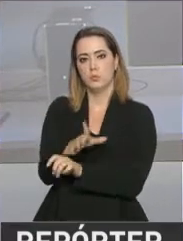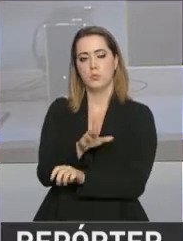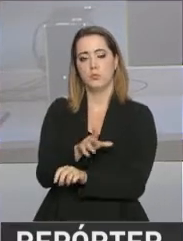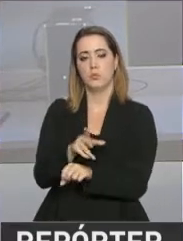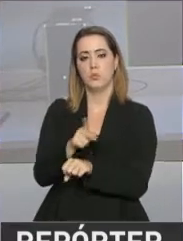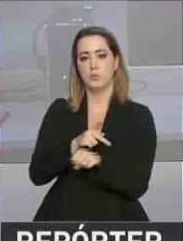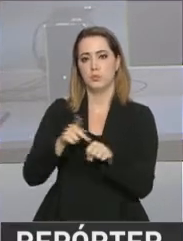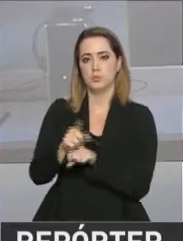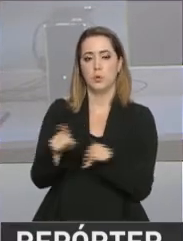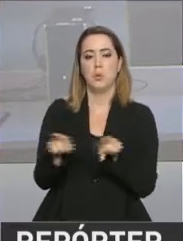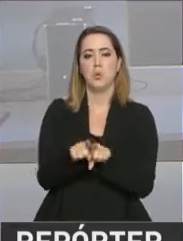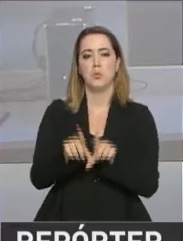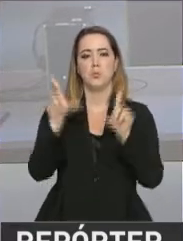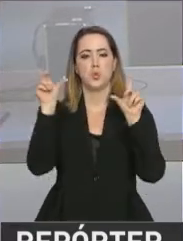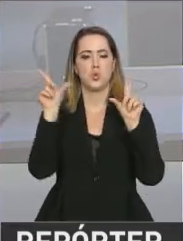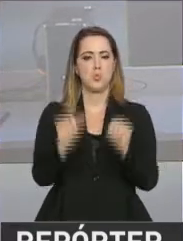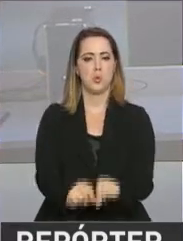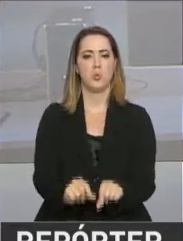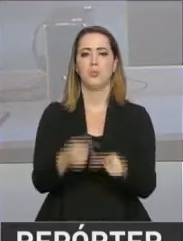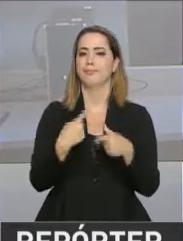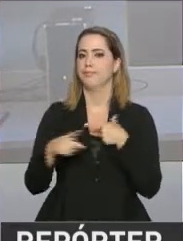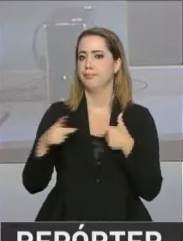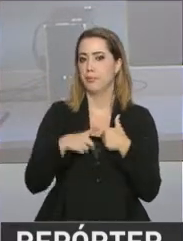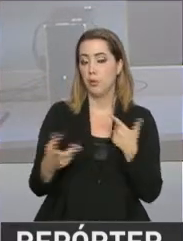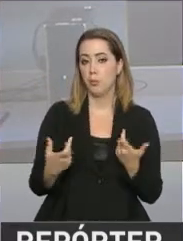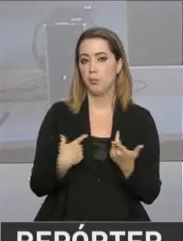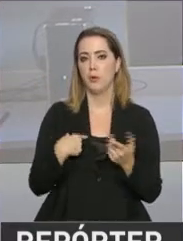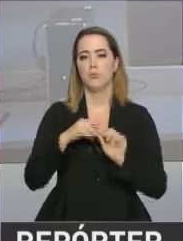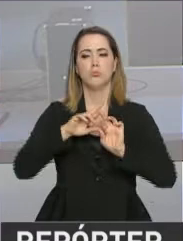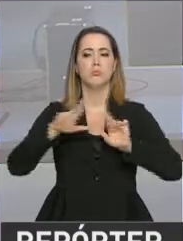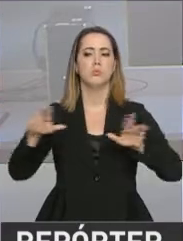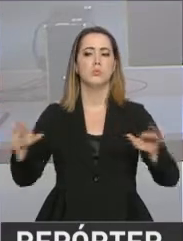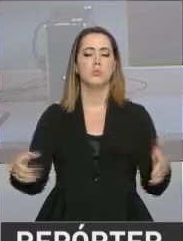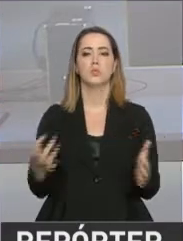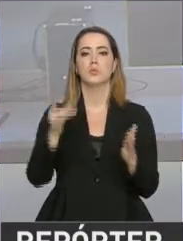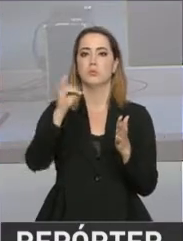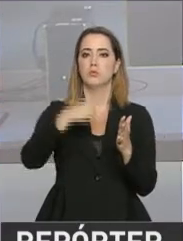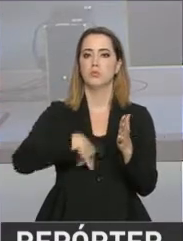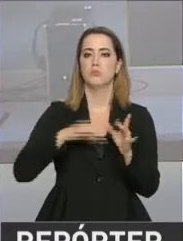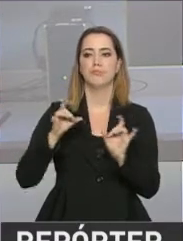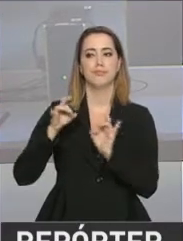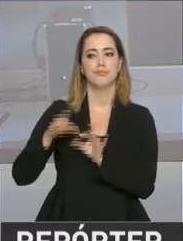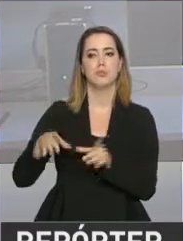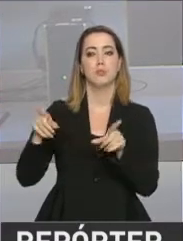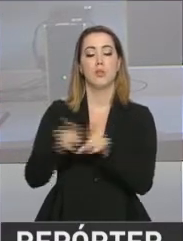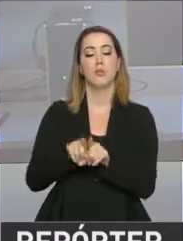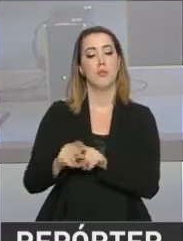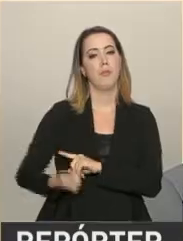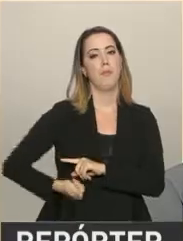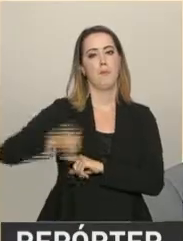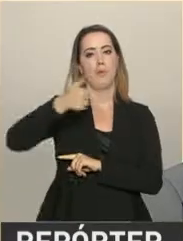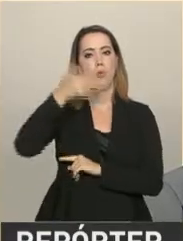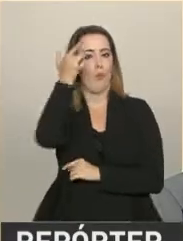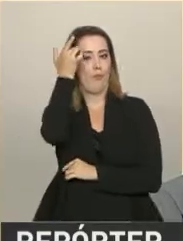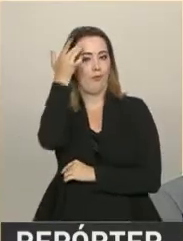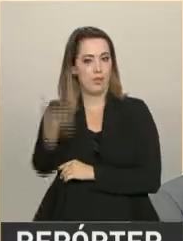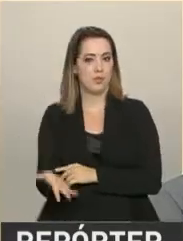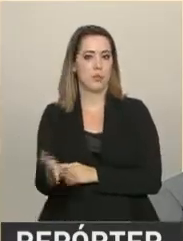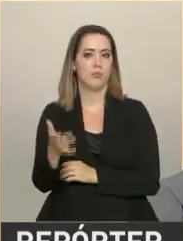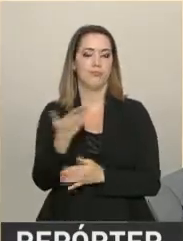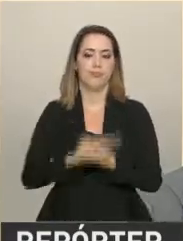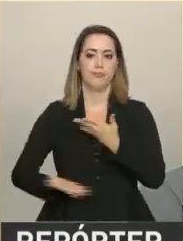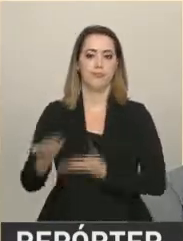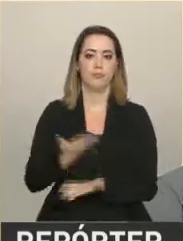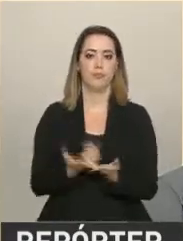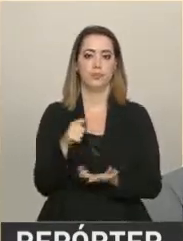burocracia, como a dispensa de vários documentos. Segundo a Receita Federal, isso facilitará os negócios.